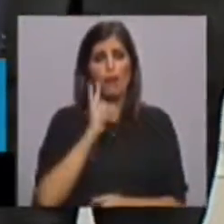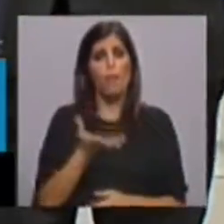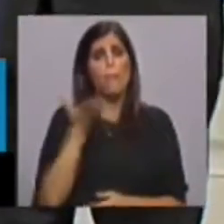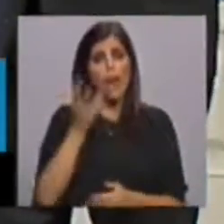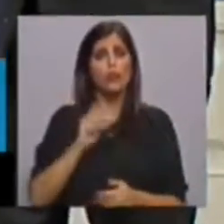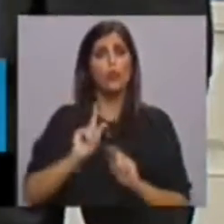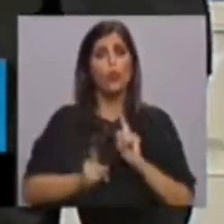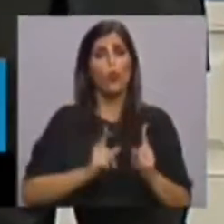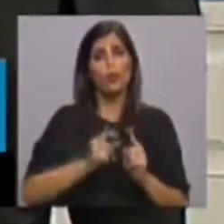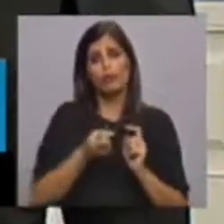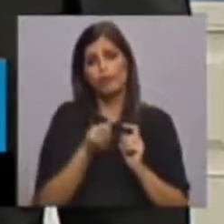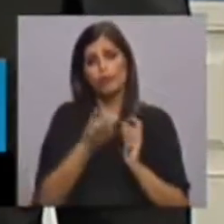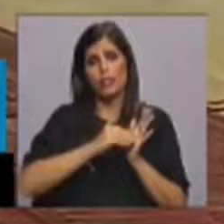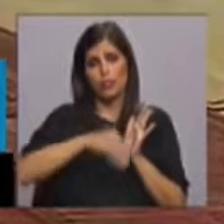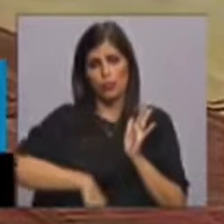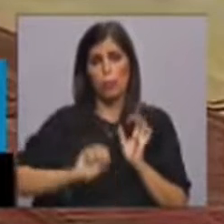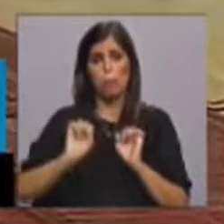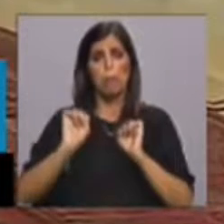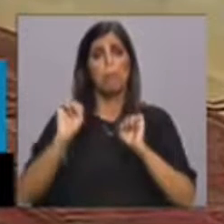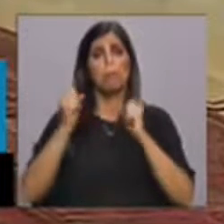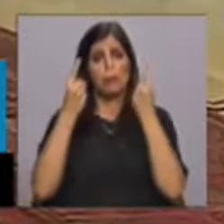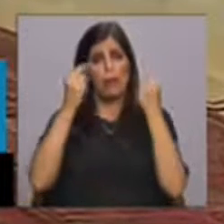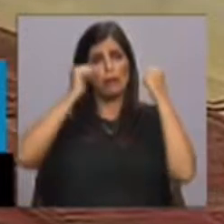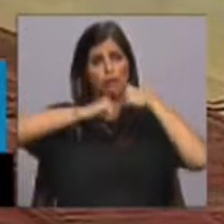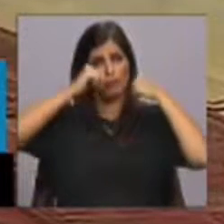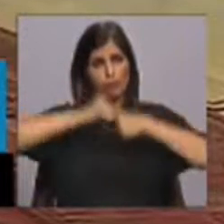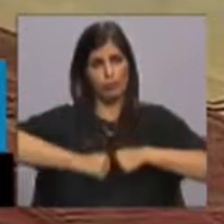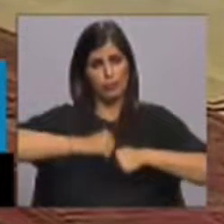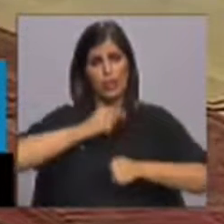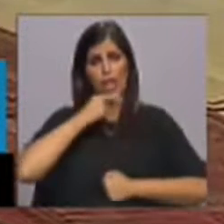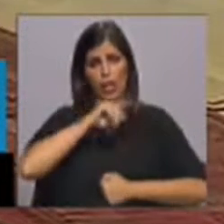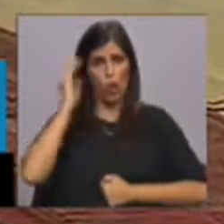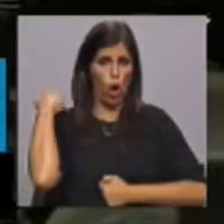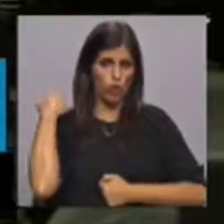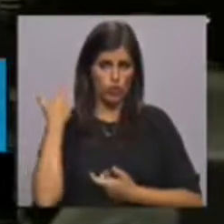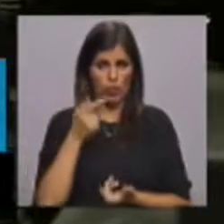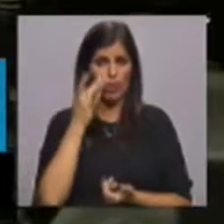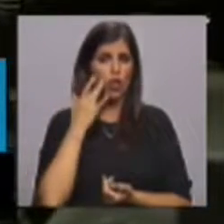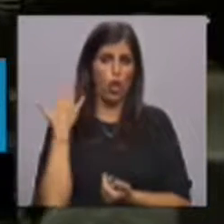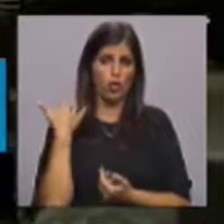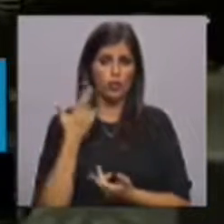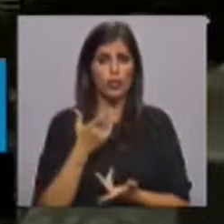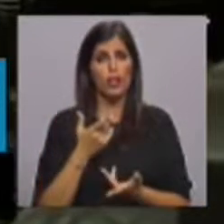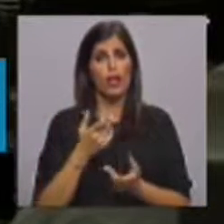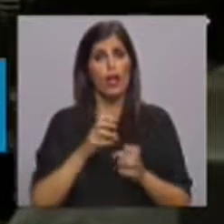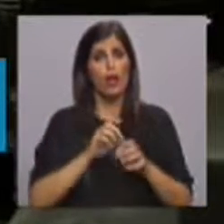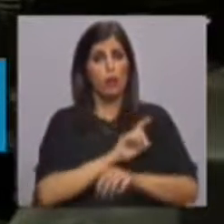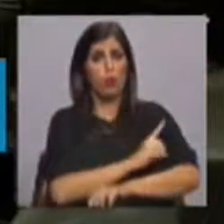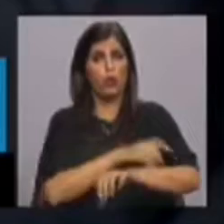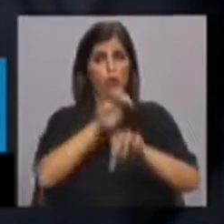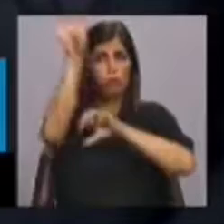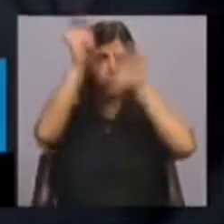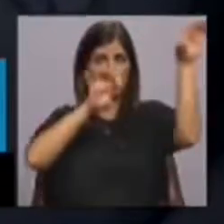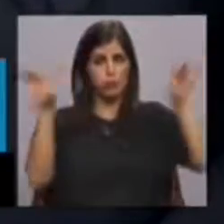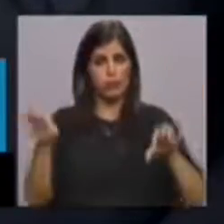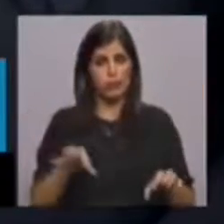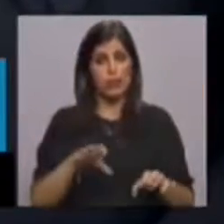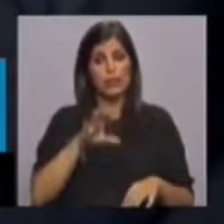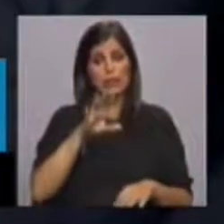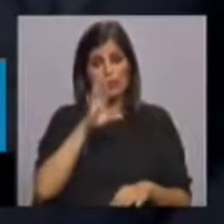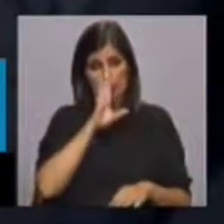foi o primeiro dos acordes do regimento rio e costa é descentralizar sendo cumprido esse